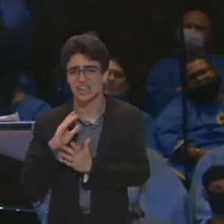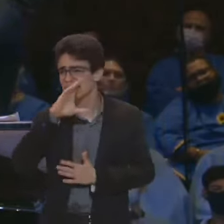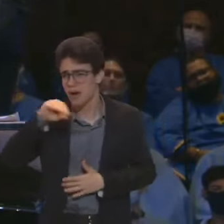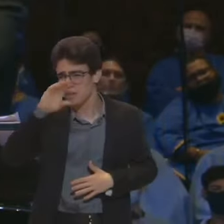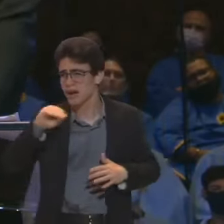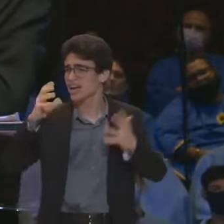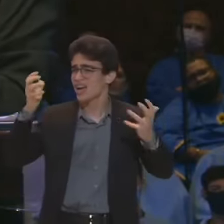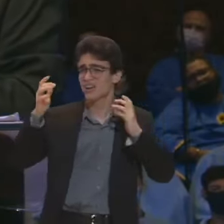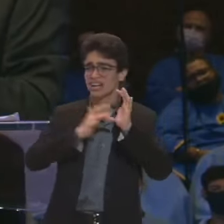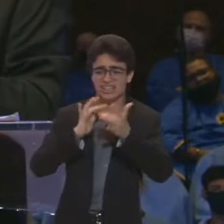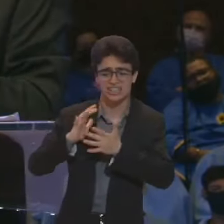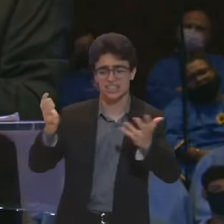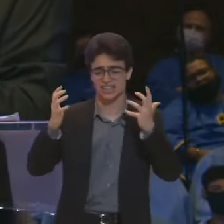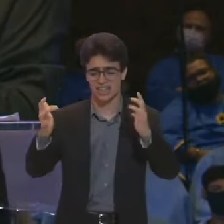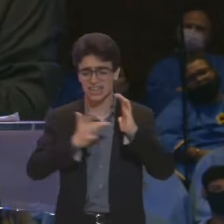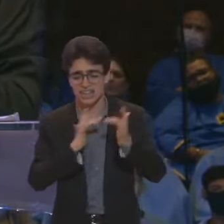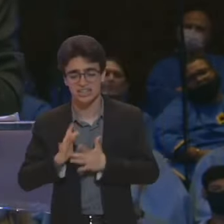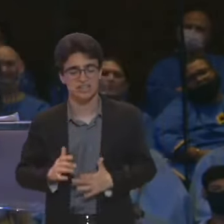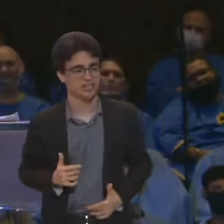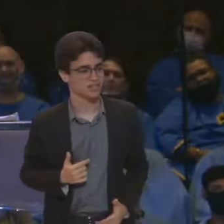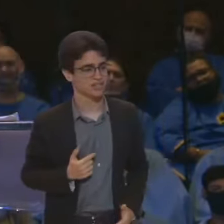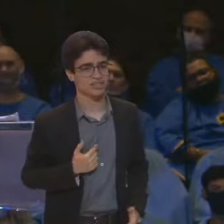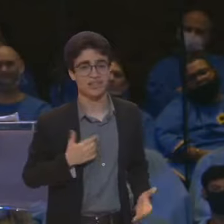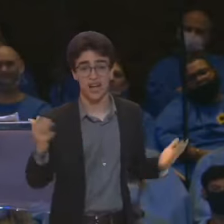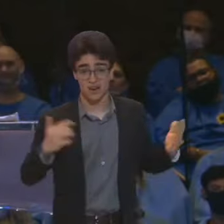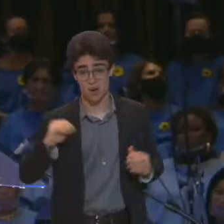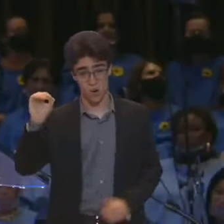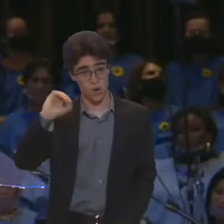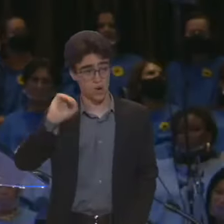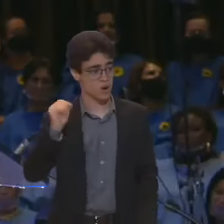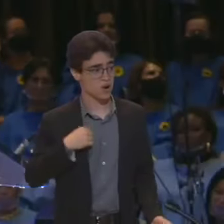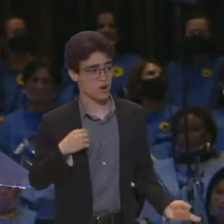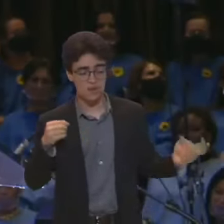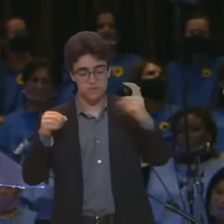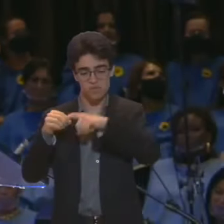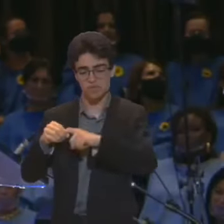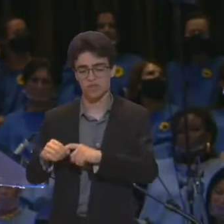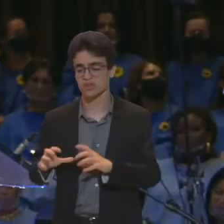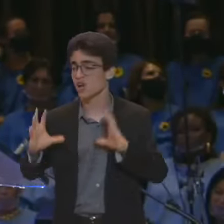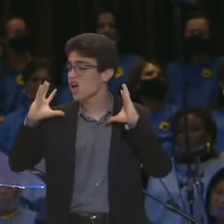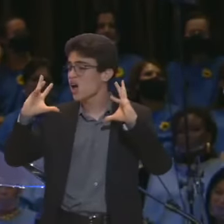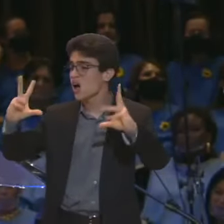queremos Cristo. Eu voltei lá agora em outubro,